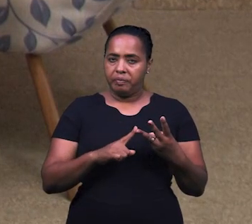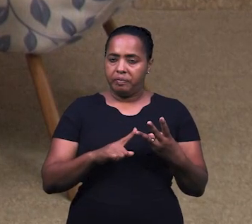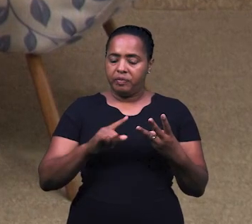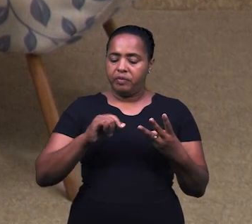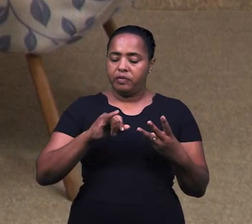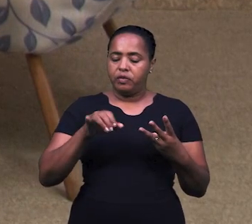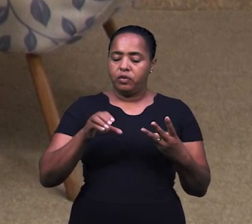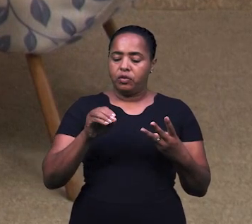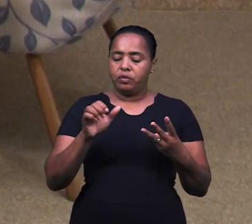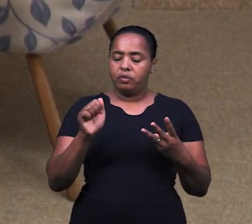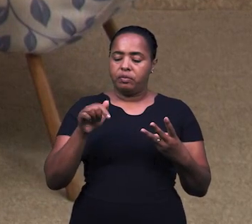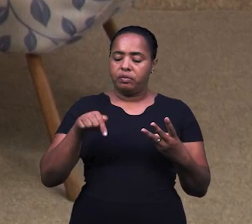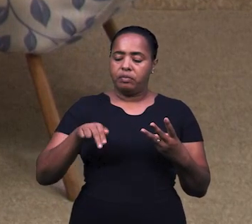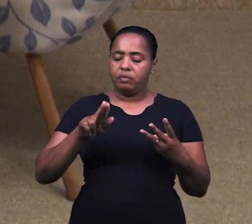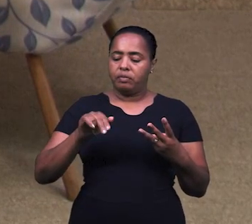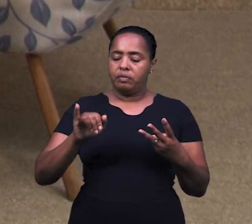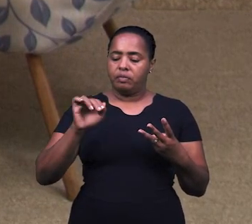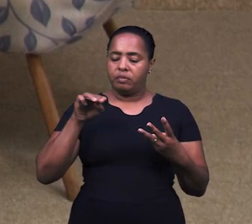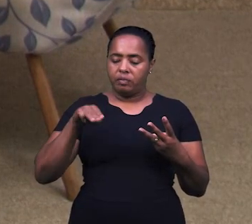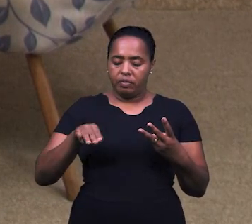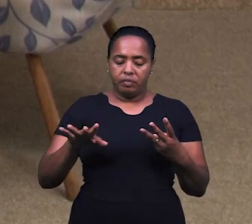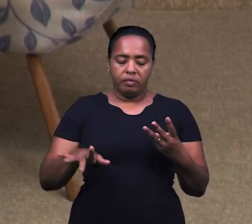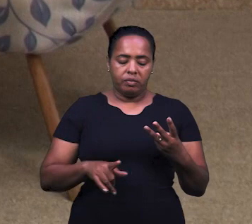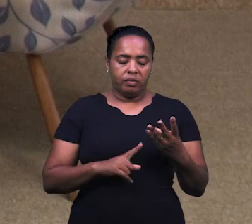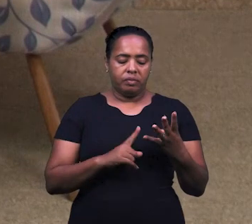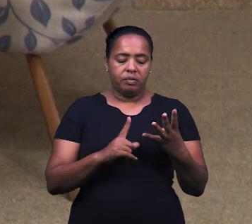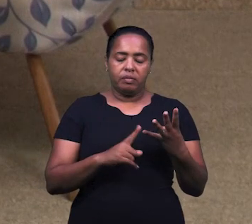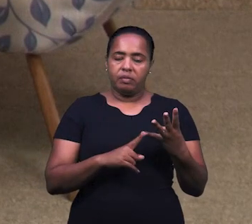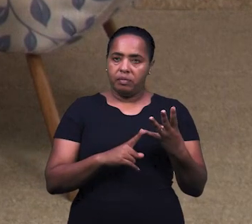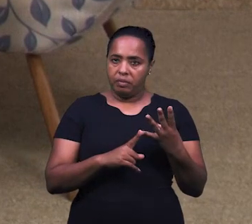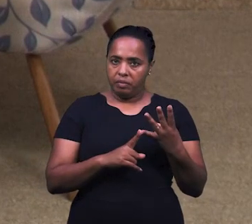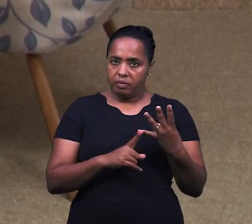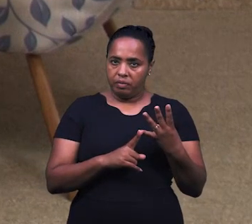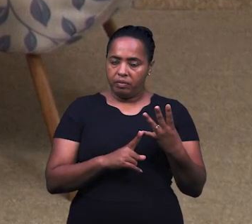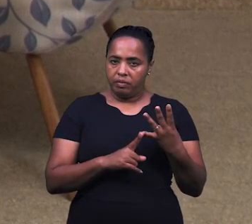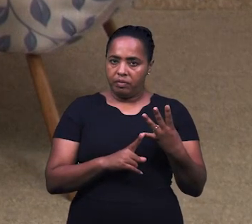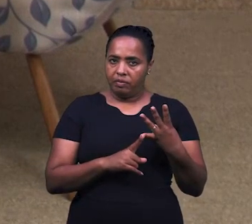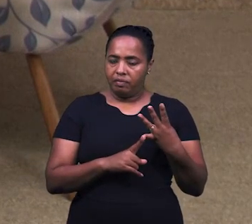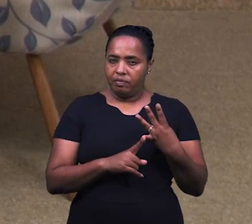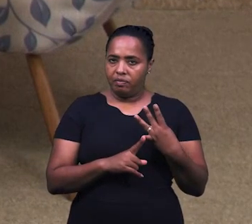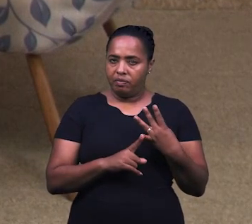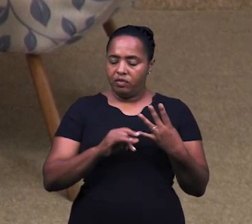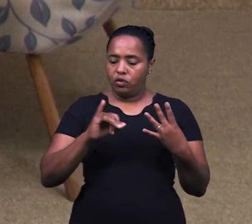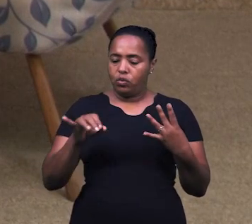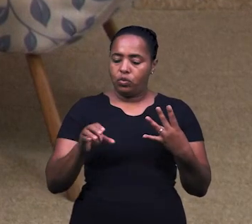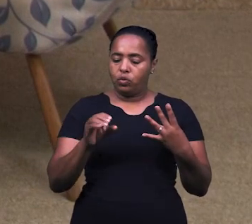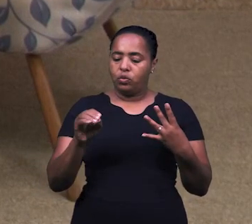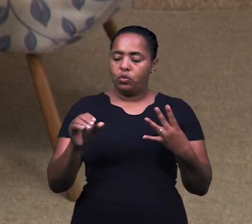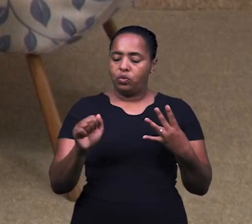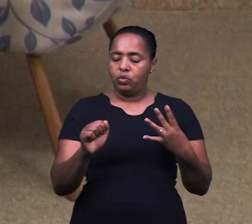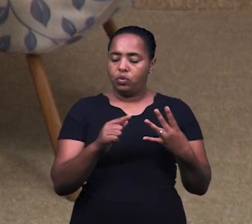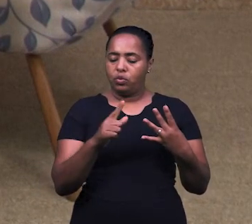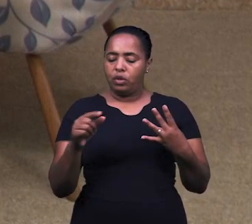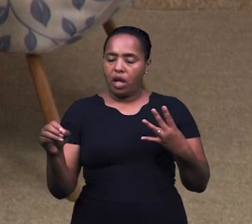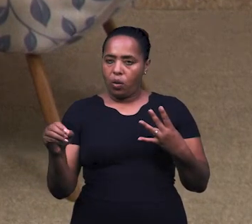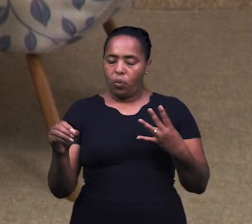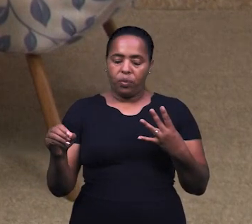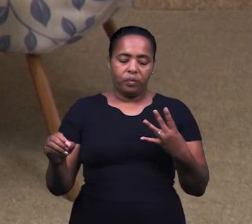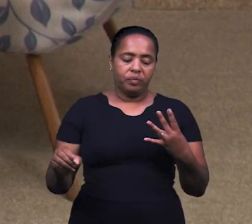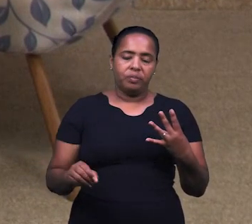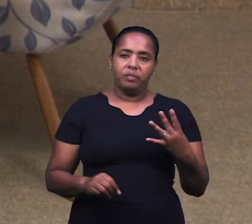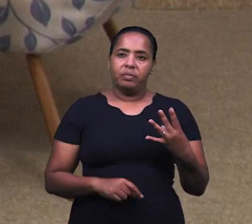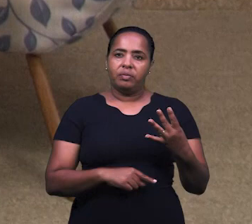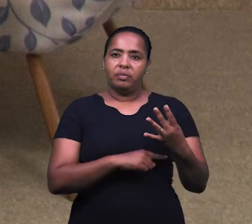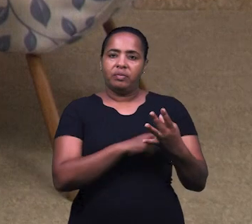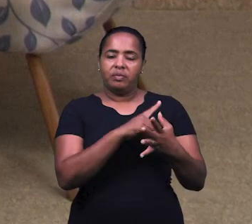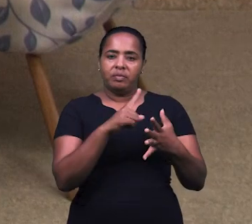O intermediário Joaquim Pacheco, de Taboão da Serra, São Paulo. Temos o intermediário João Suzano, do Rio